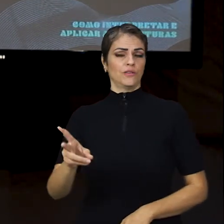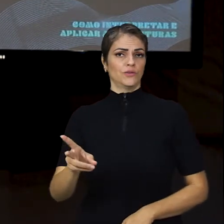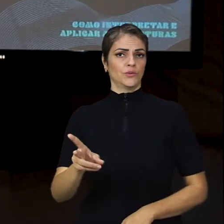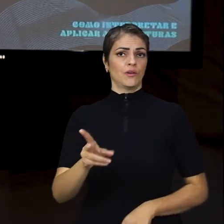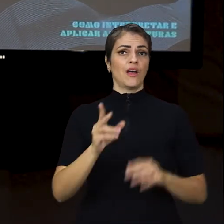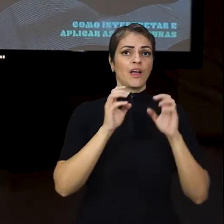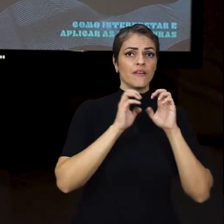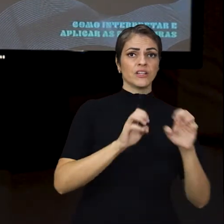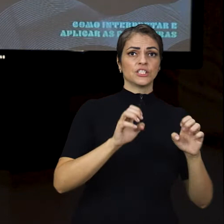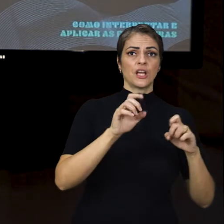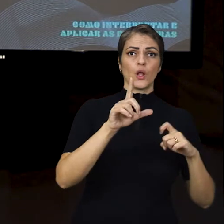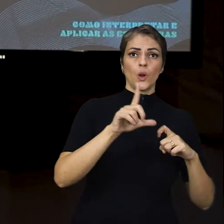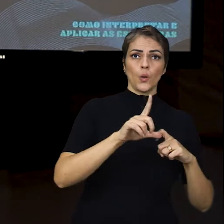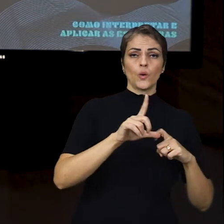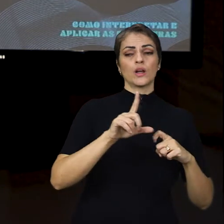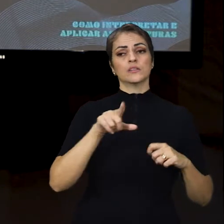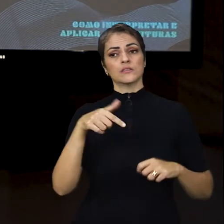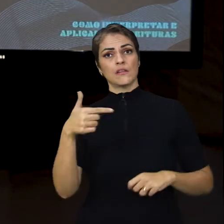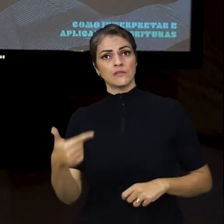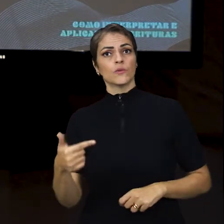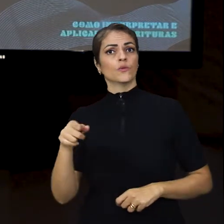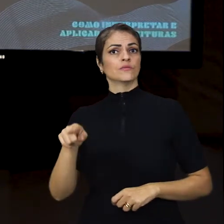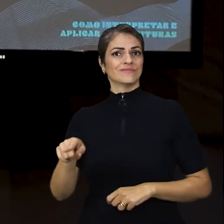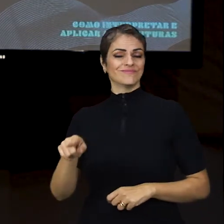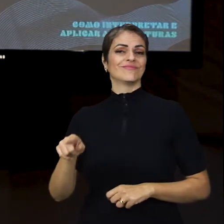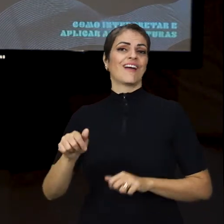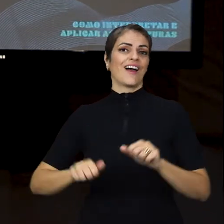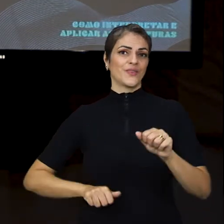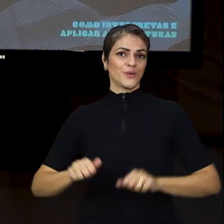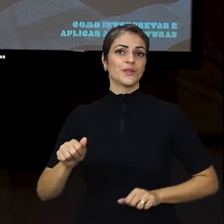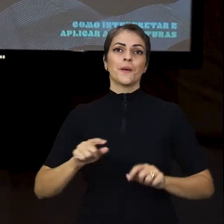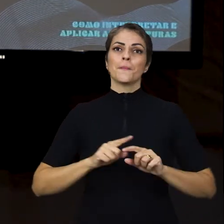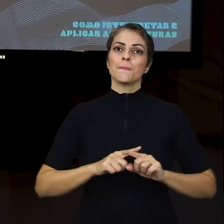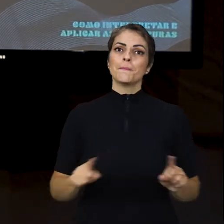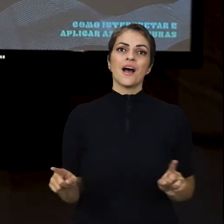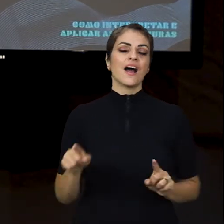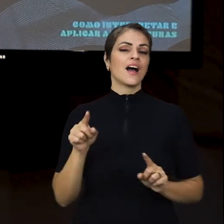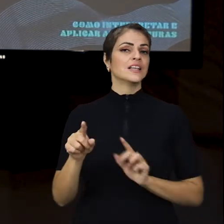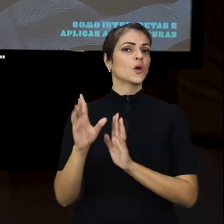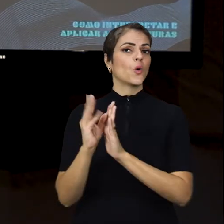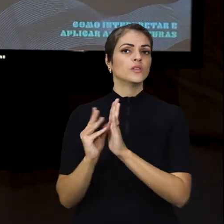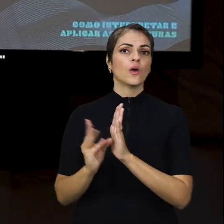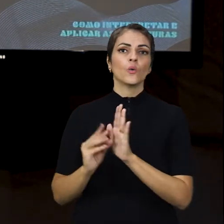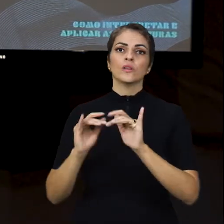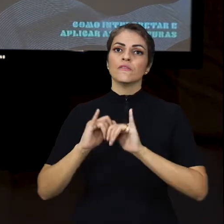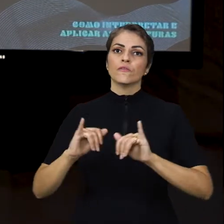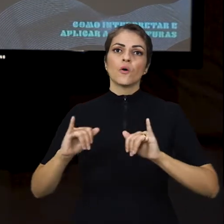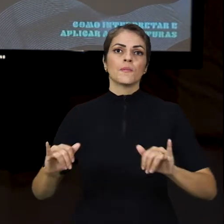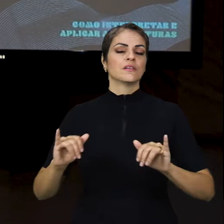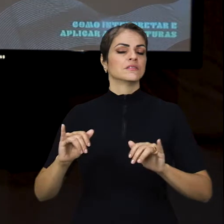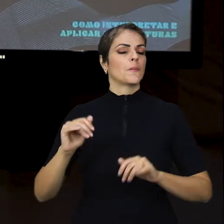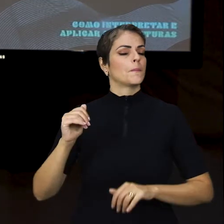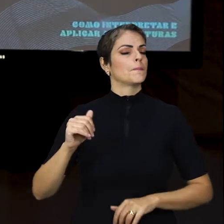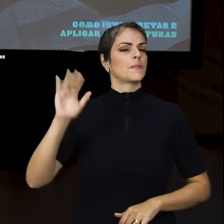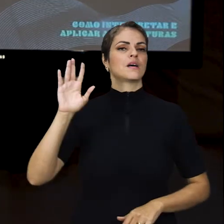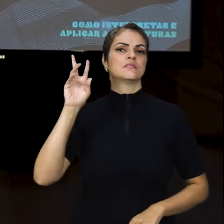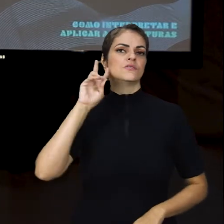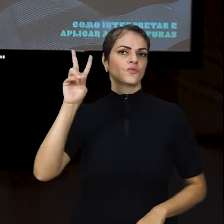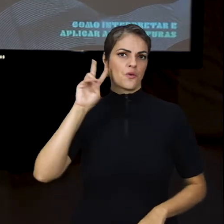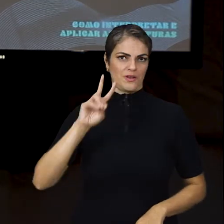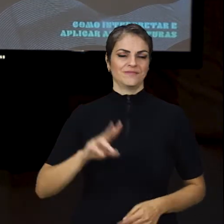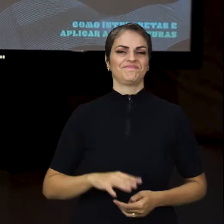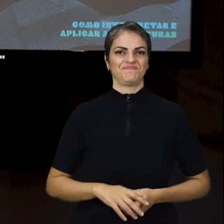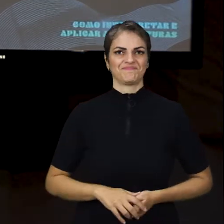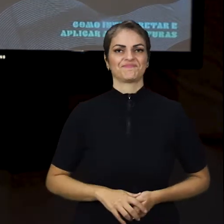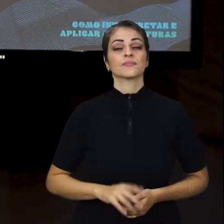do Evangelho do próprio Lucas, ok? Mas o conteúdo dele é um conteúdo essencialmente histórico. Depois nós